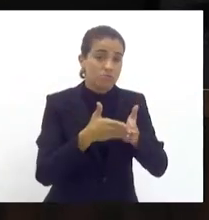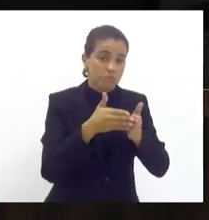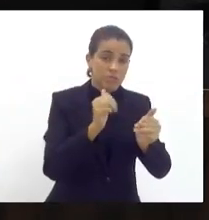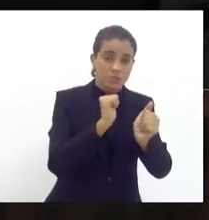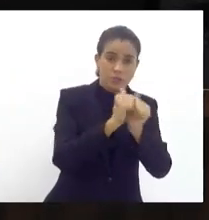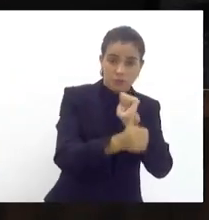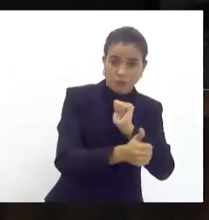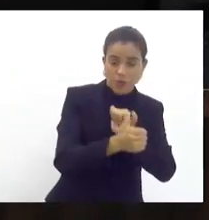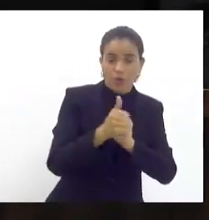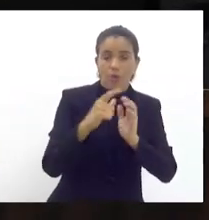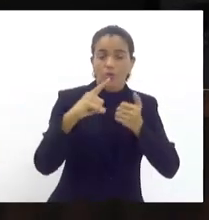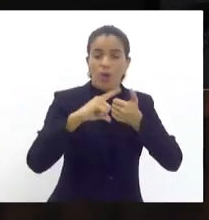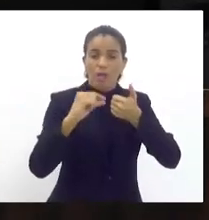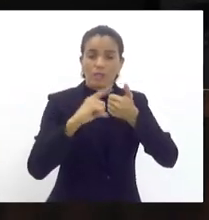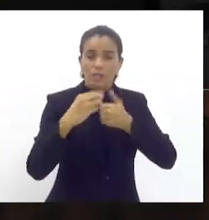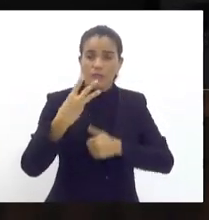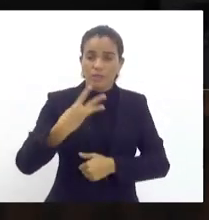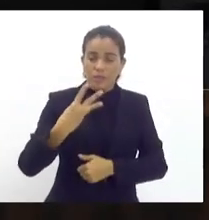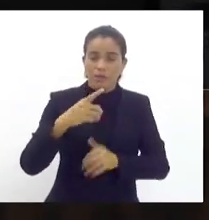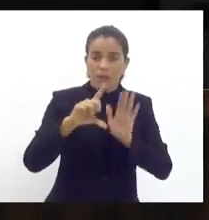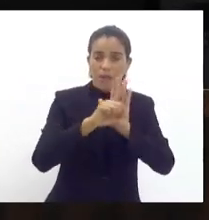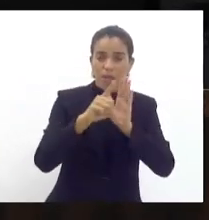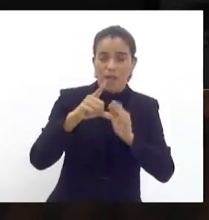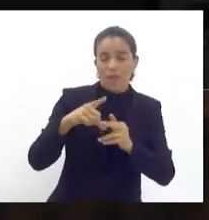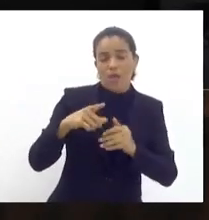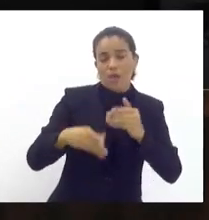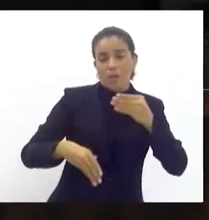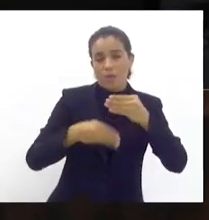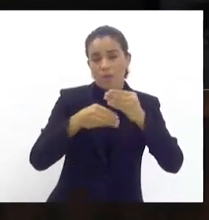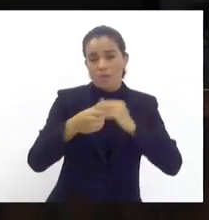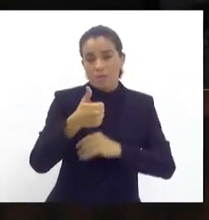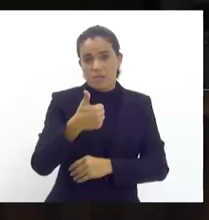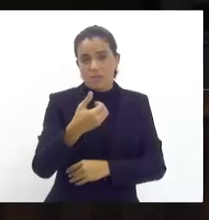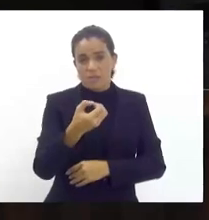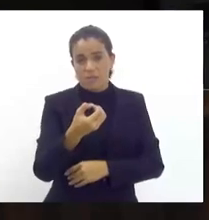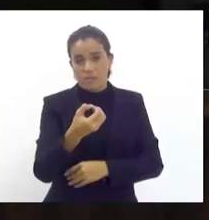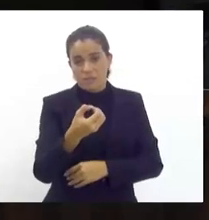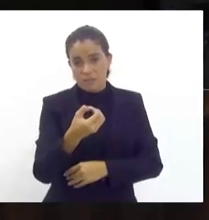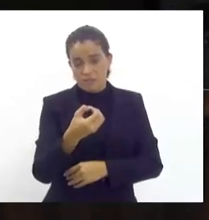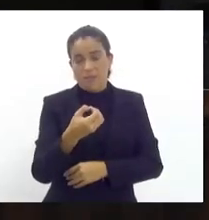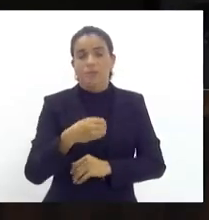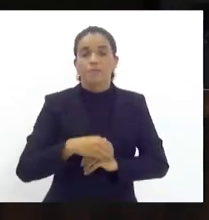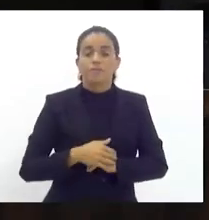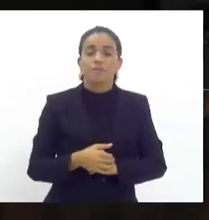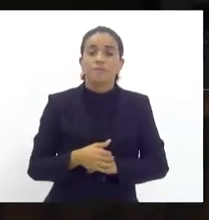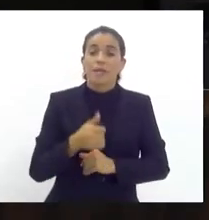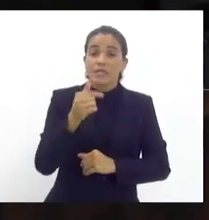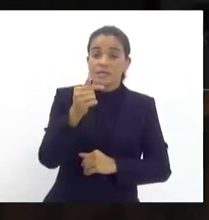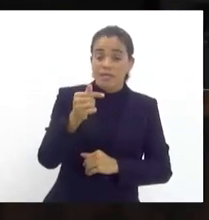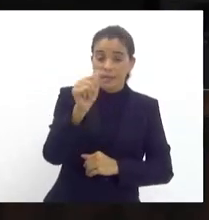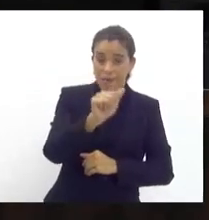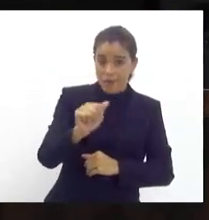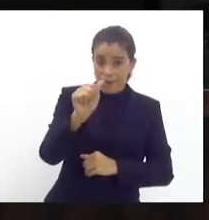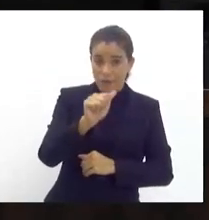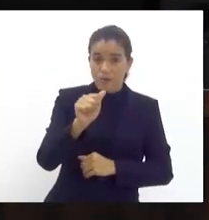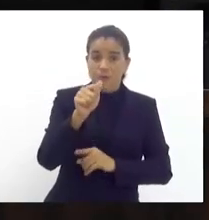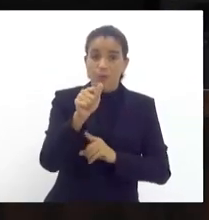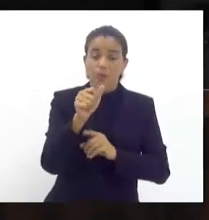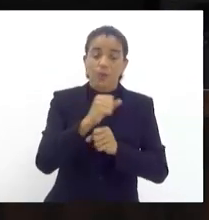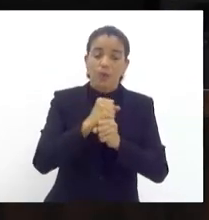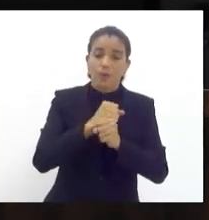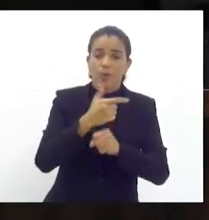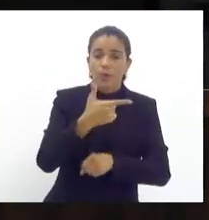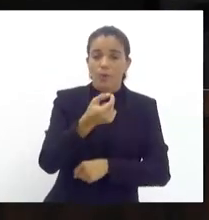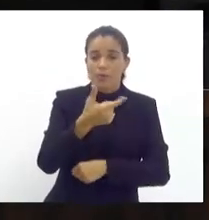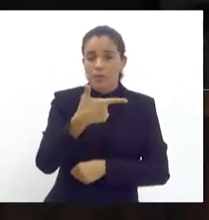parágrafo 8º do artigo 3º da Lei Complementar número 160 de 7 de agosto 2017 na